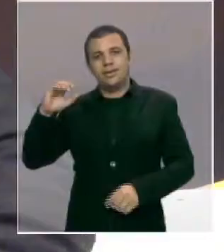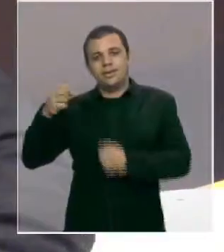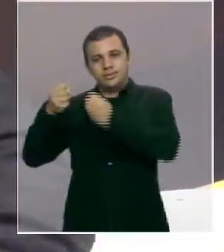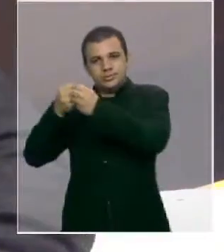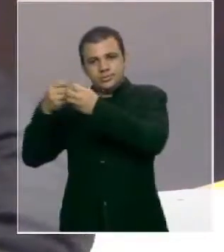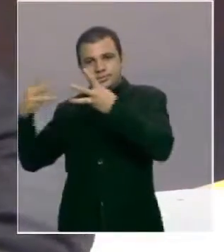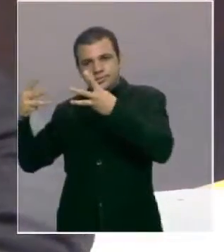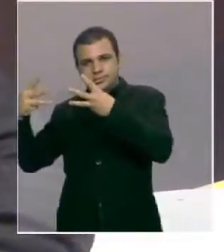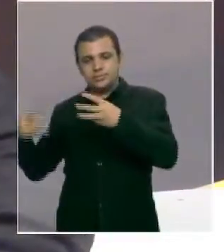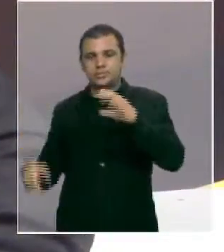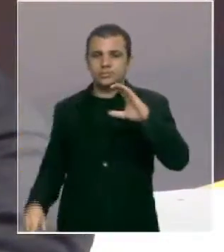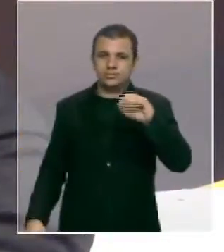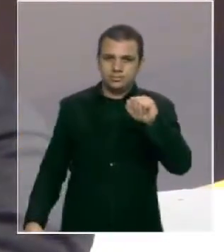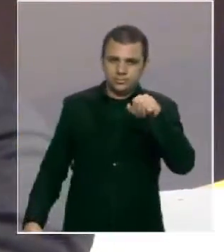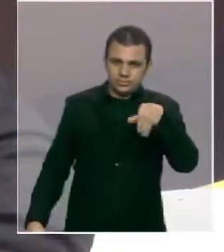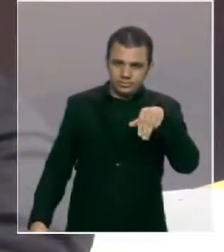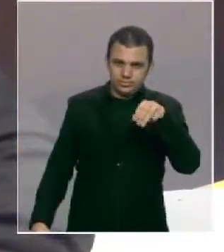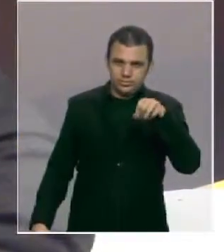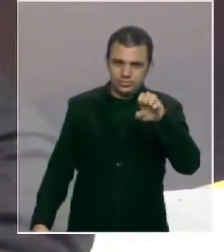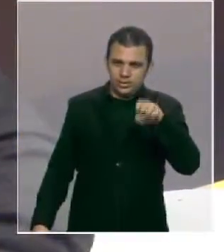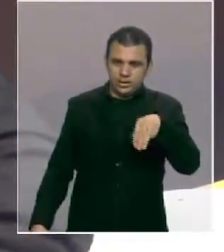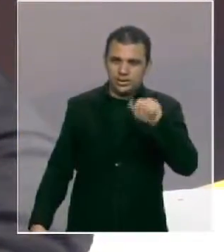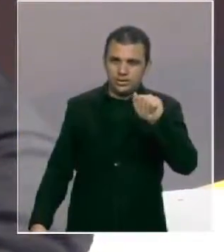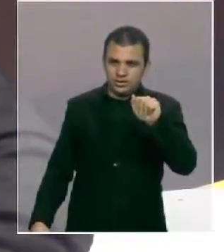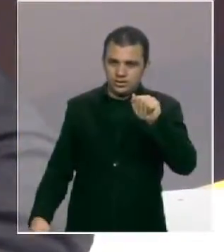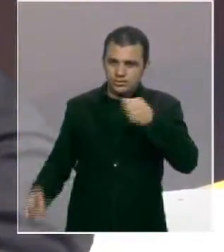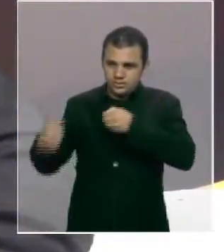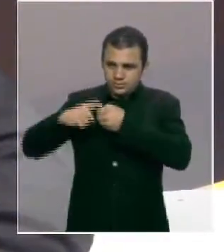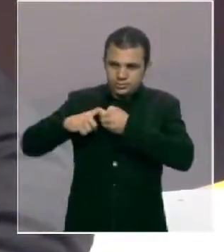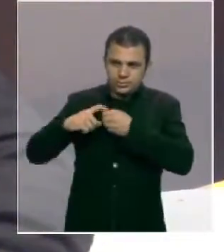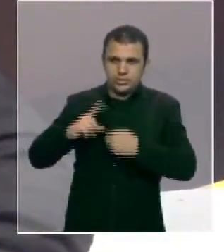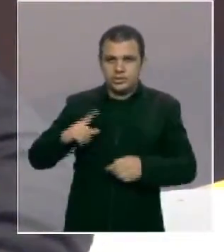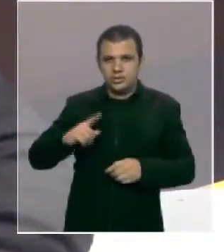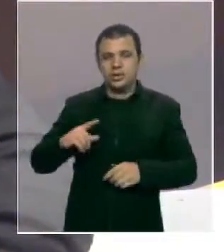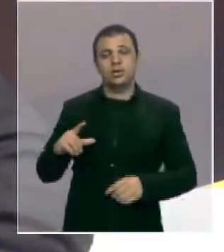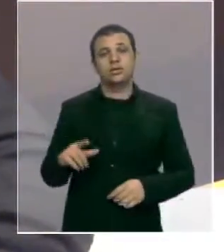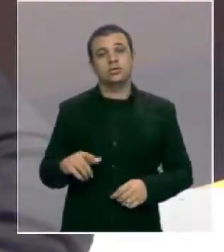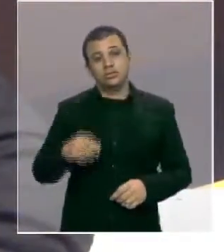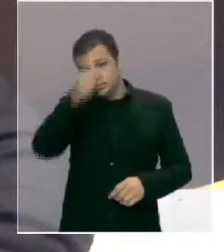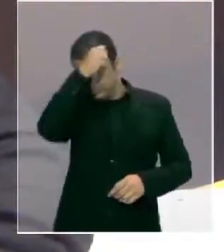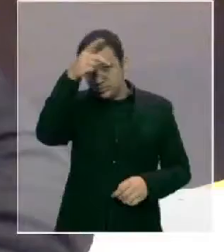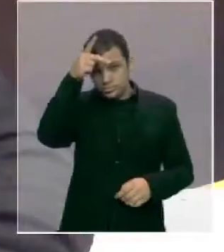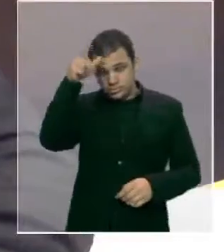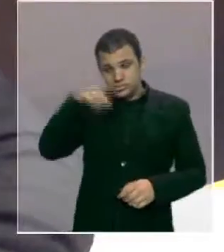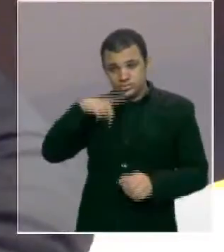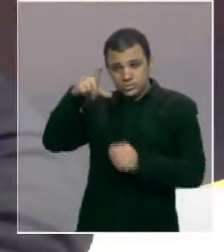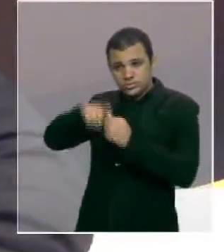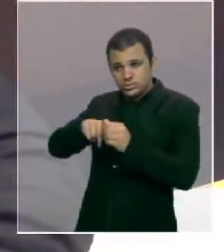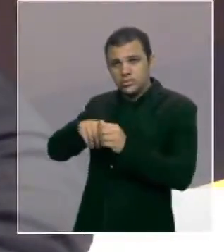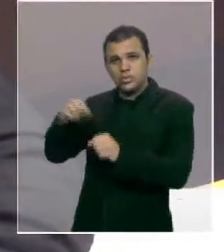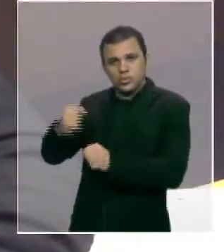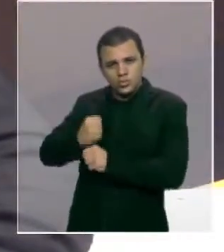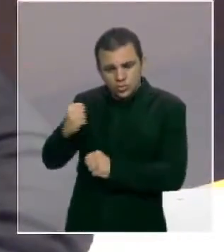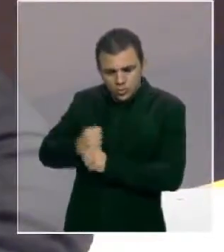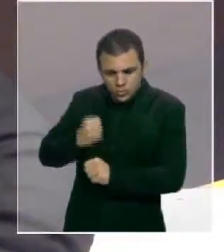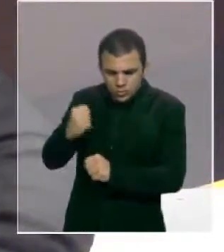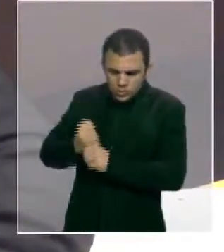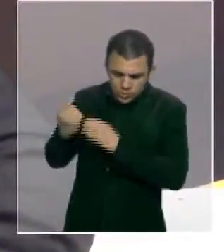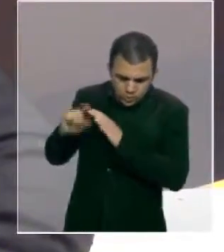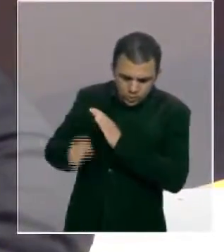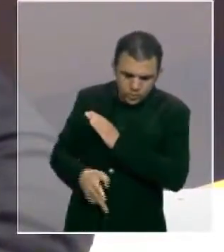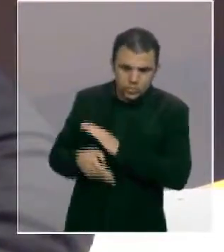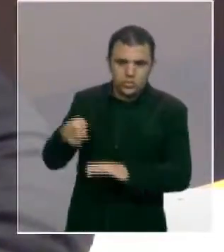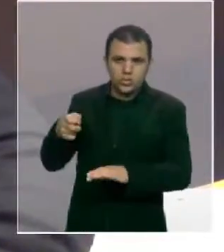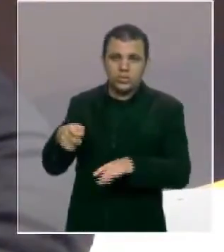e CAEMA. Simplesmente o município fez um convênio, executou o poço, e também Maranhãozinho tem